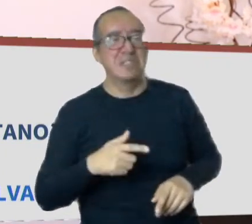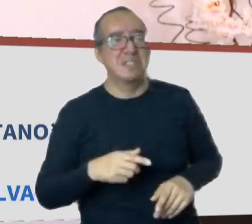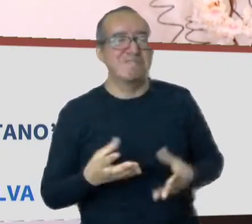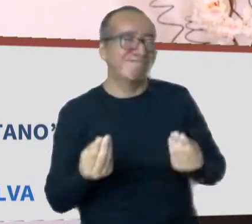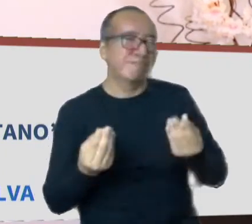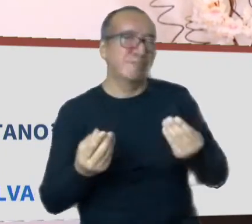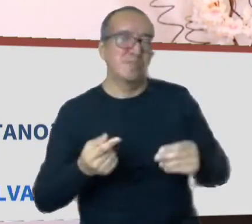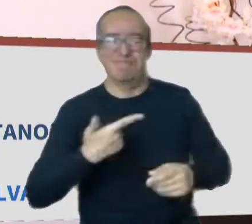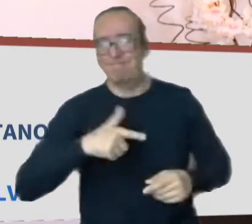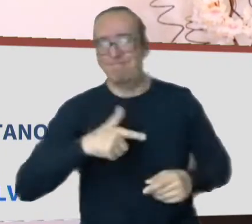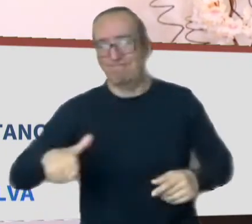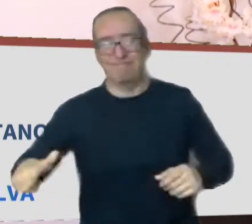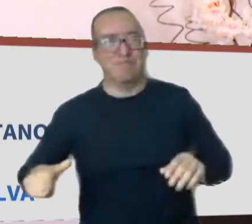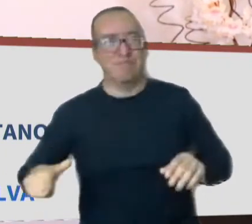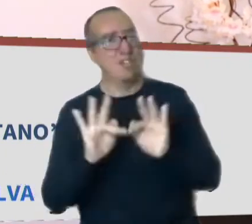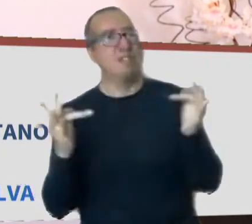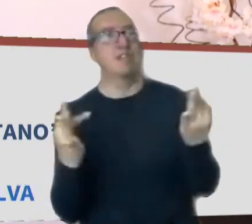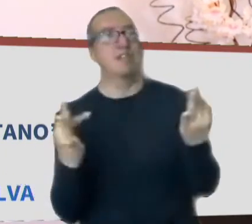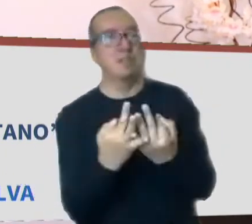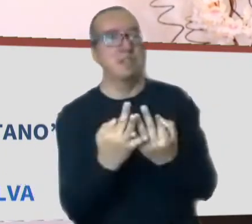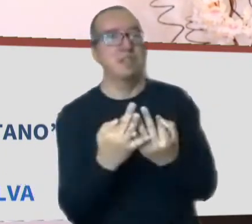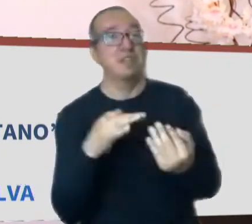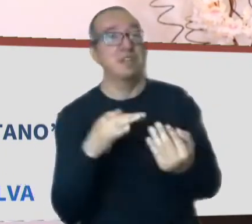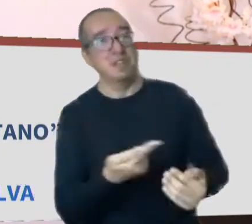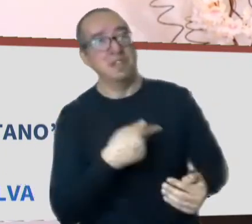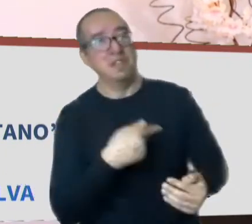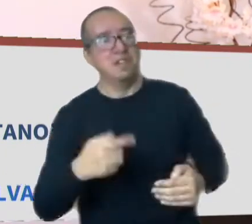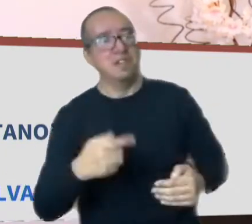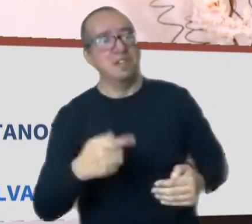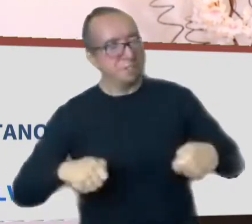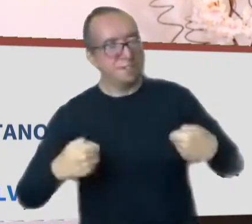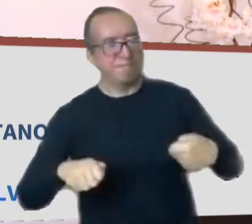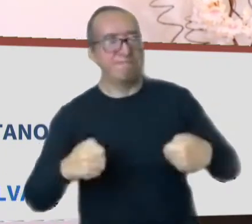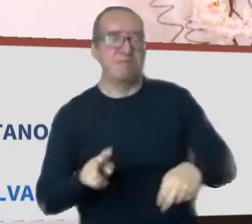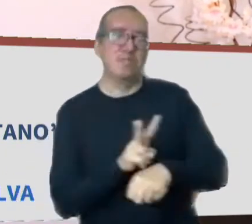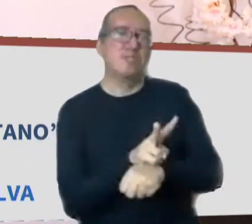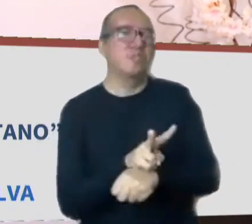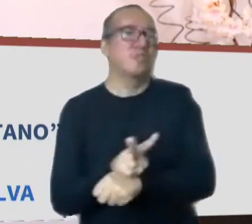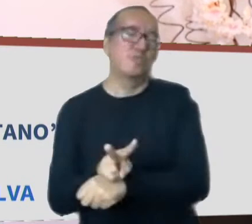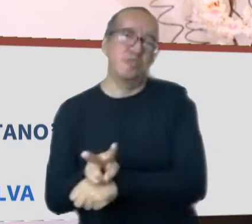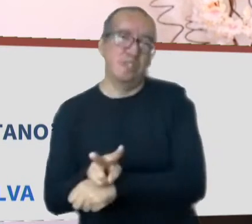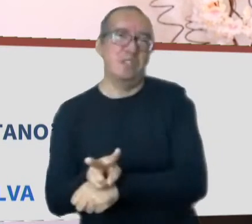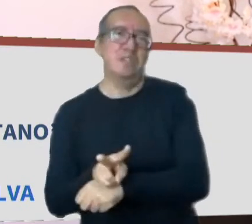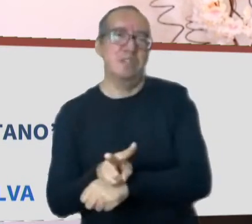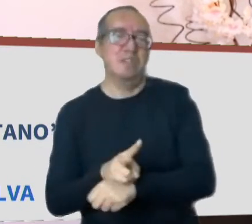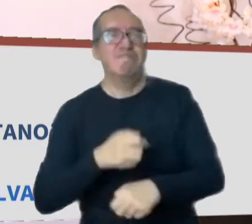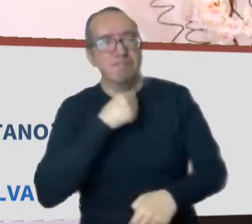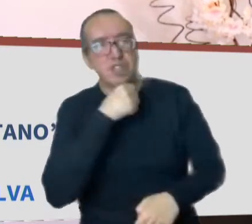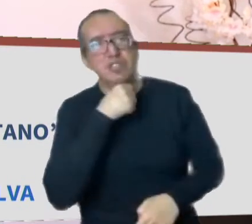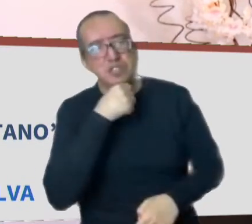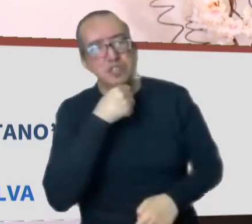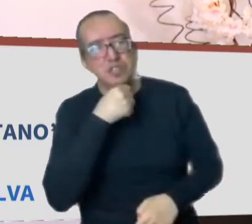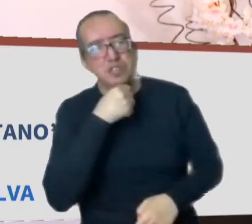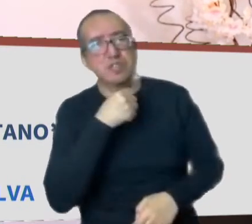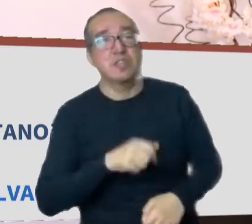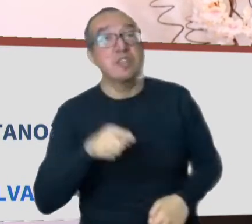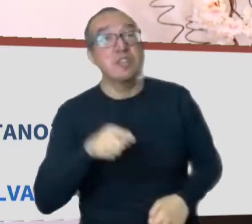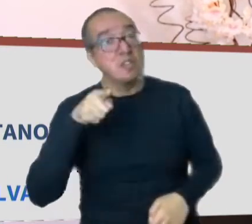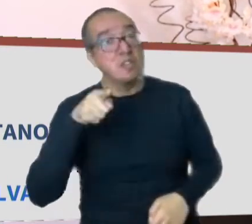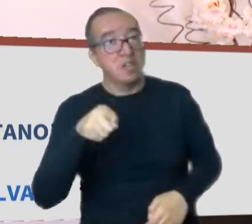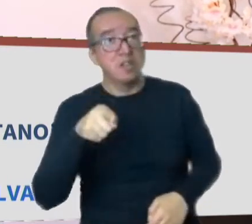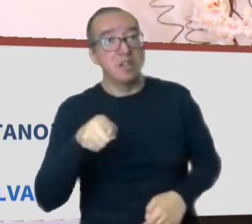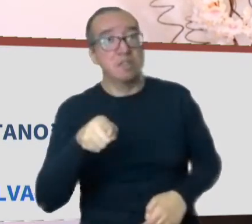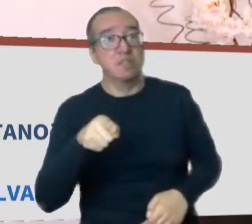precisamos cuidar deles. E esse nós, nesse momento, precisa ser incluído você, para que esse nós possa ser